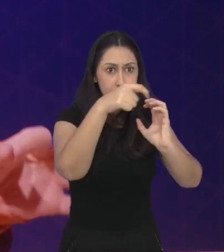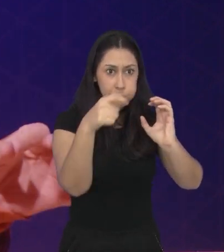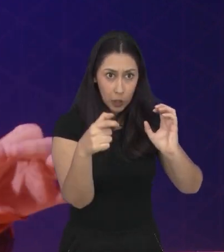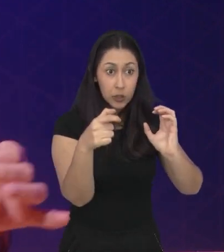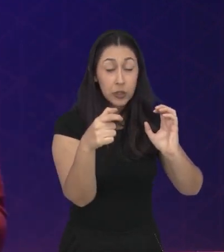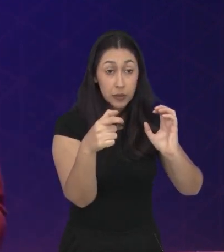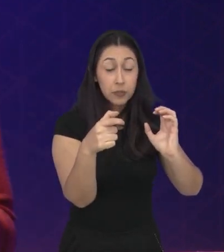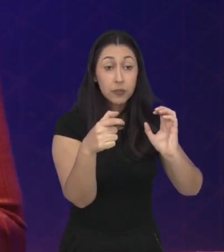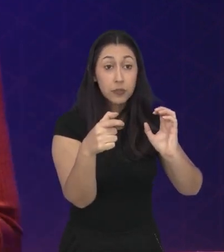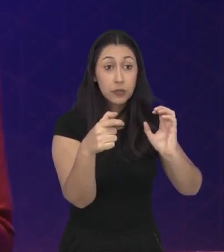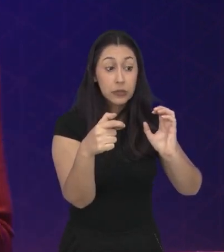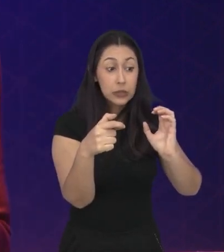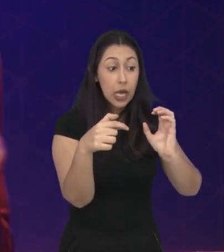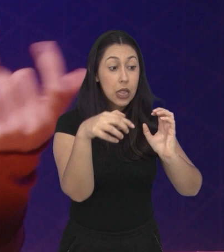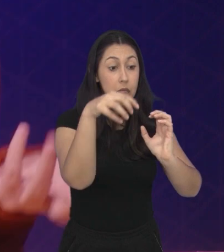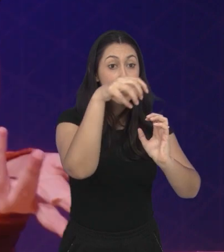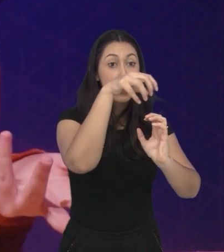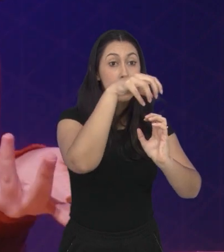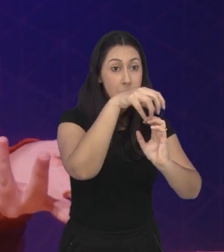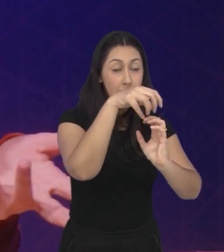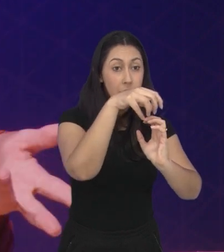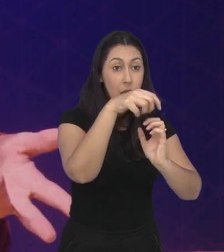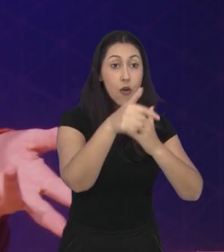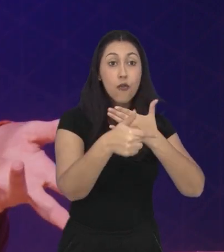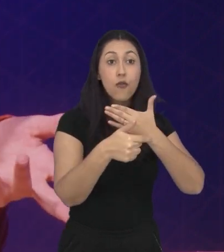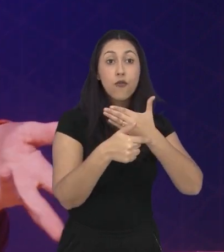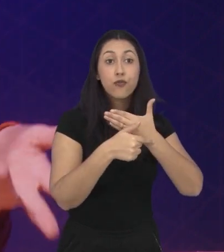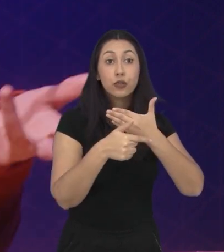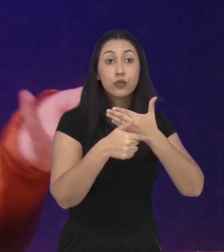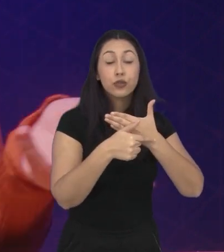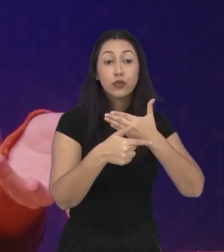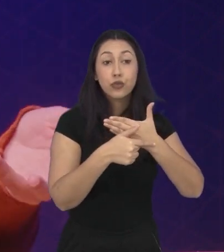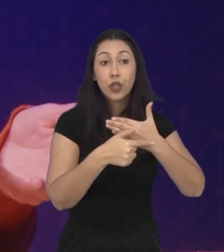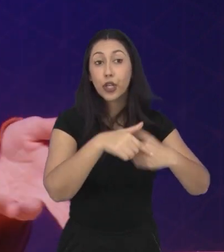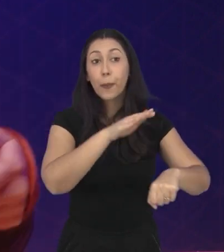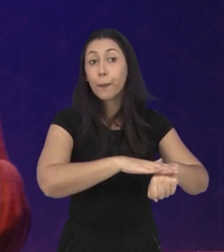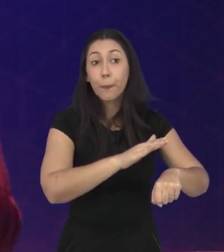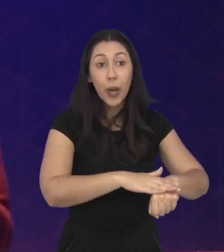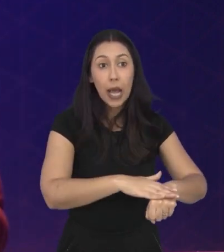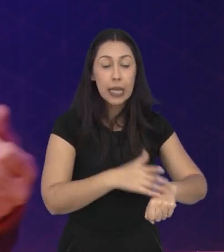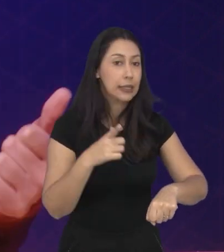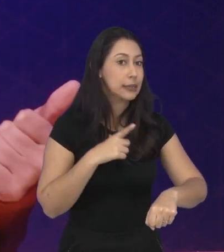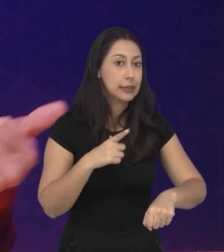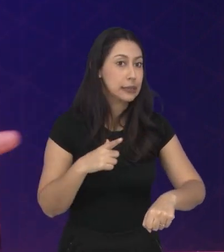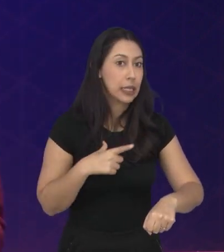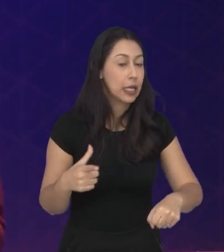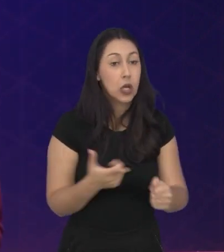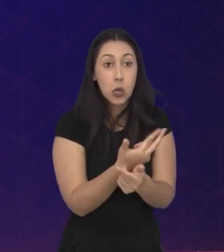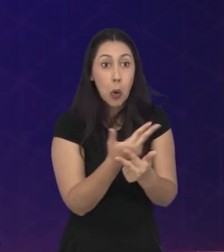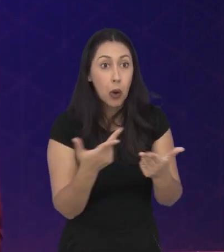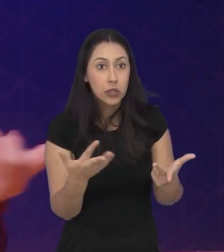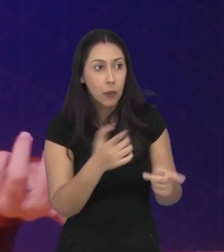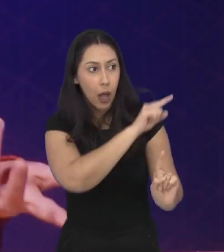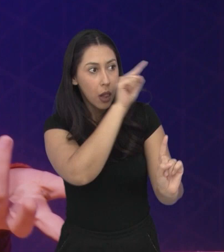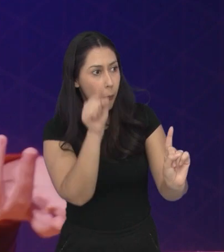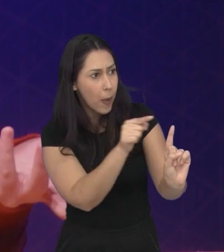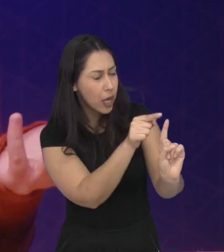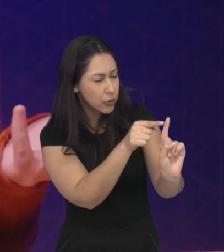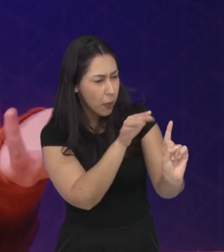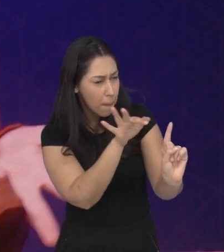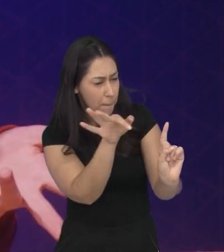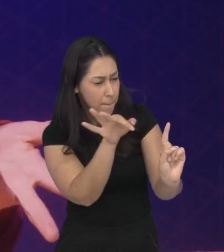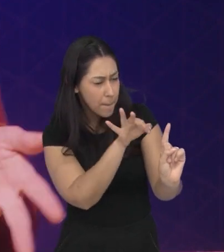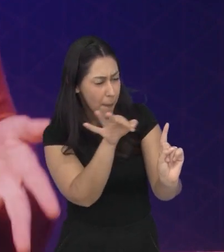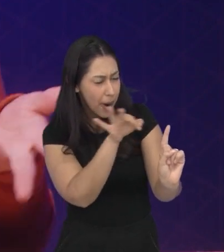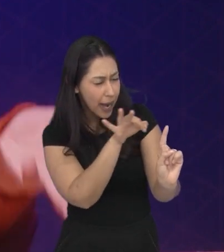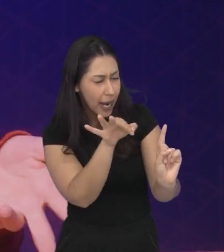do córtex cerebral, onde se concentram as chamadas funções executivas, que incluem habilidades para estabelecer objetivos